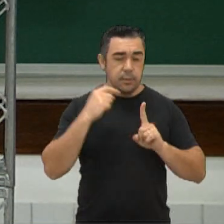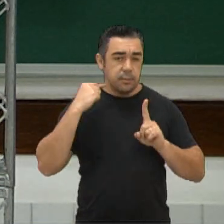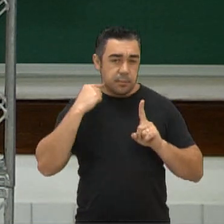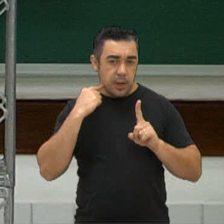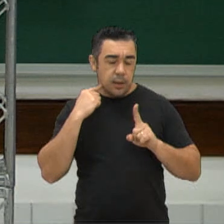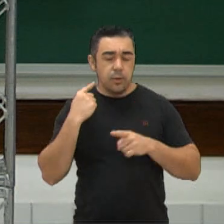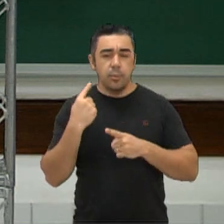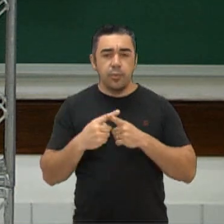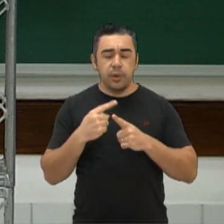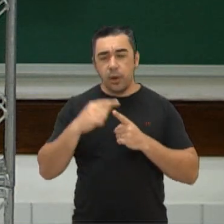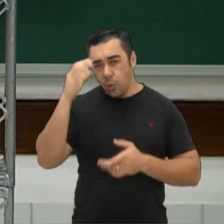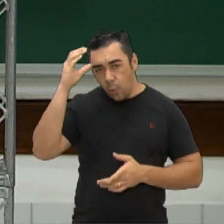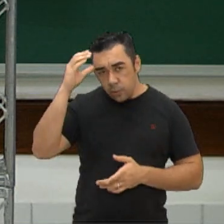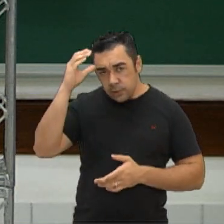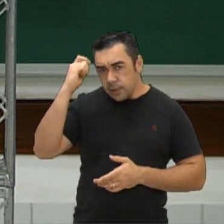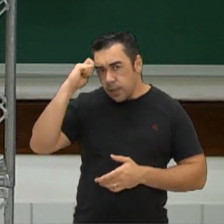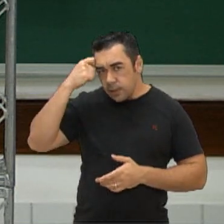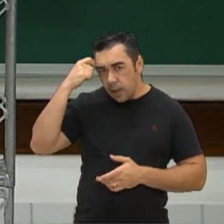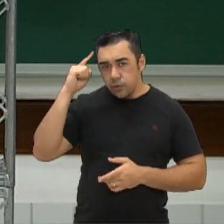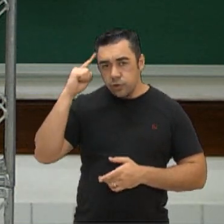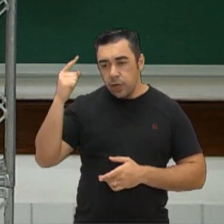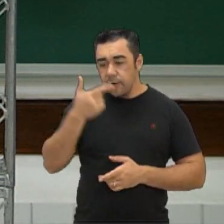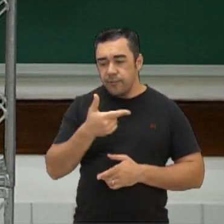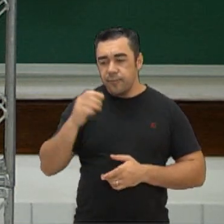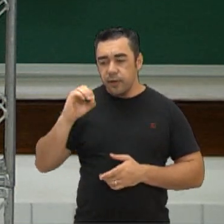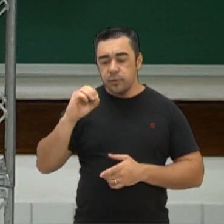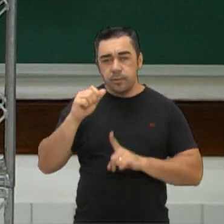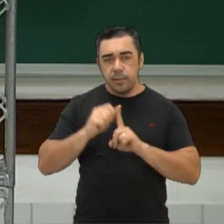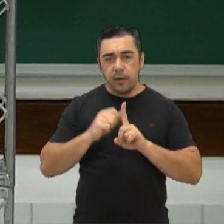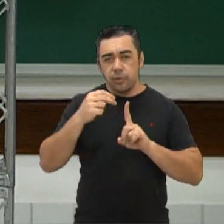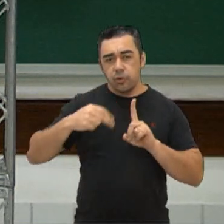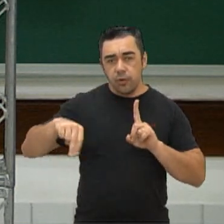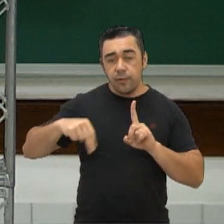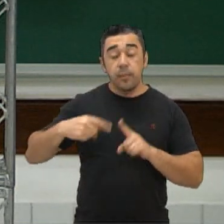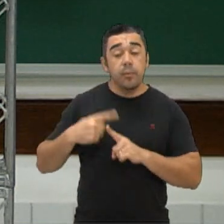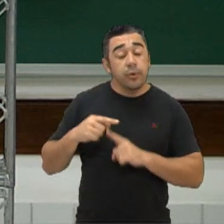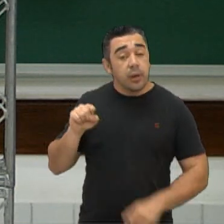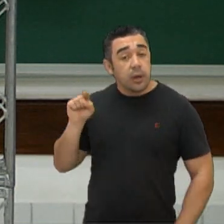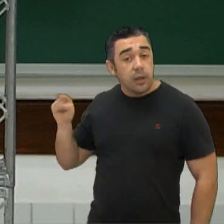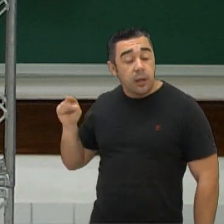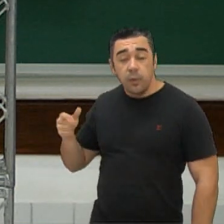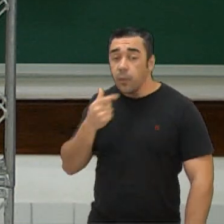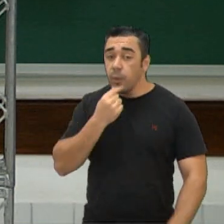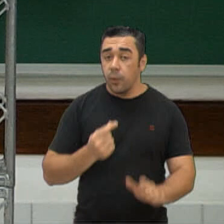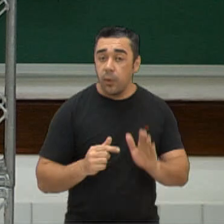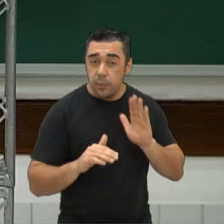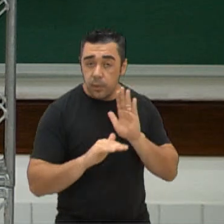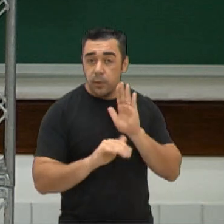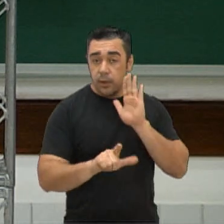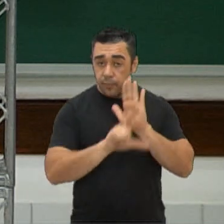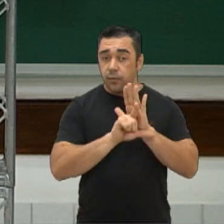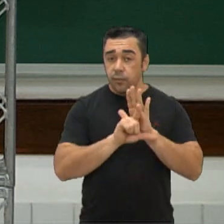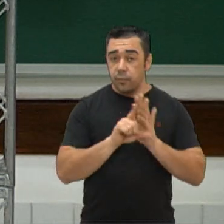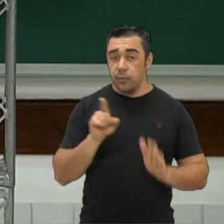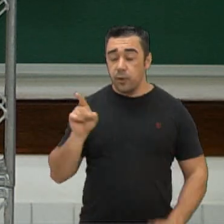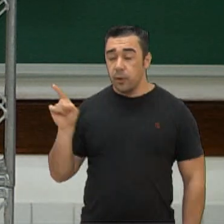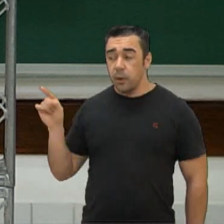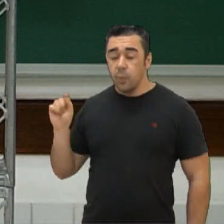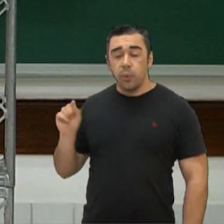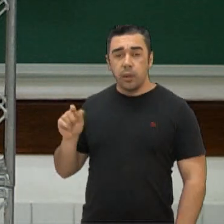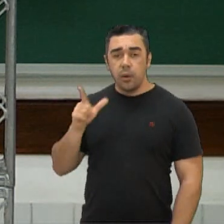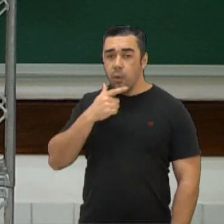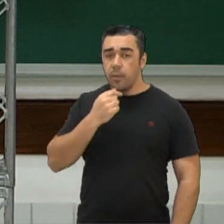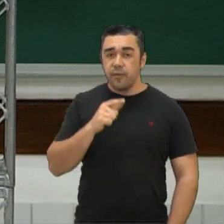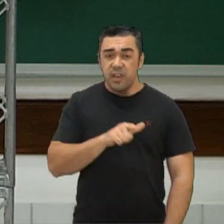a consciência negra no dia 20 de novembro? Para relembrar a memória, a identidade desse líder que foi Zumbi dos